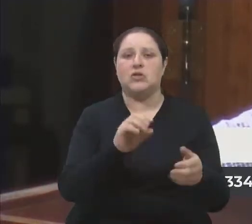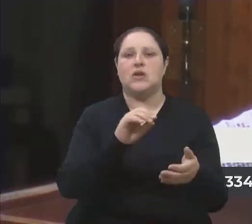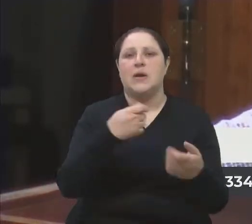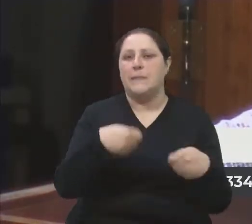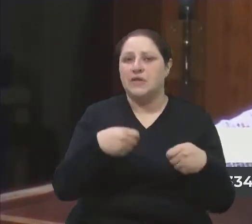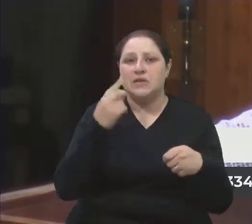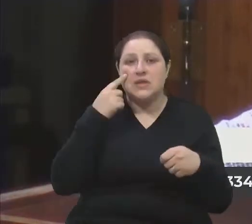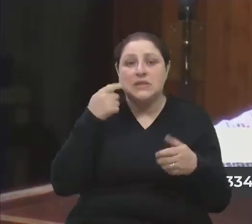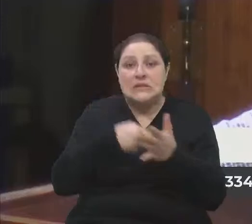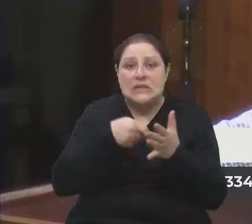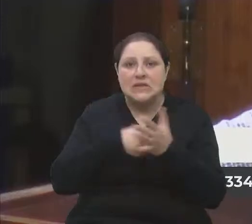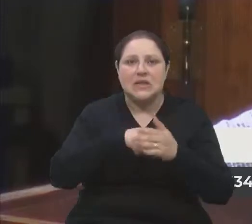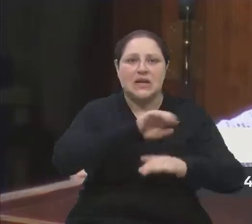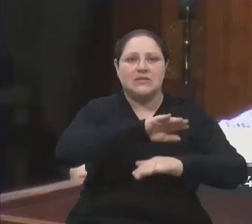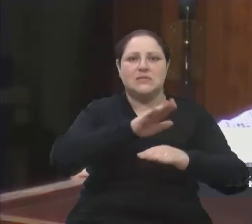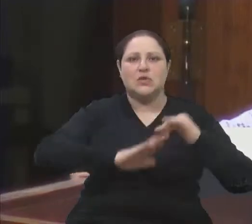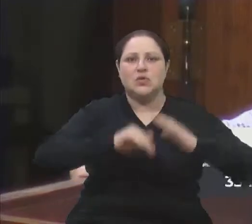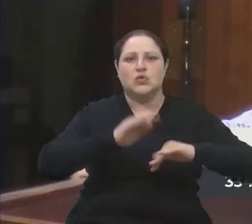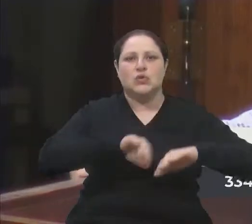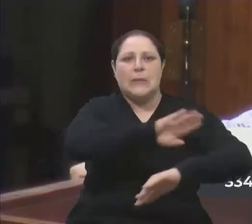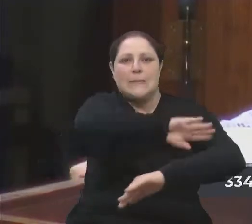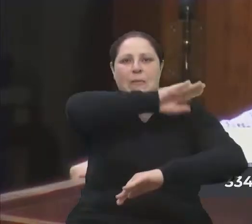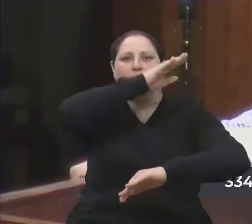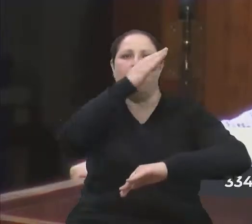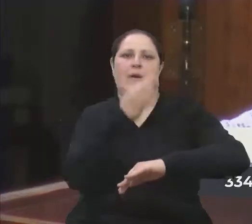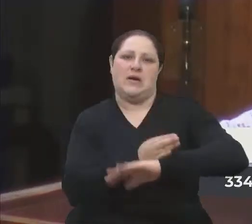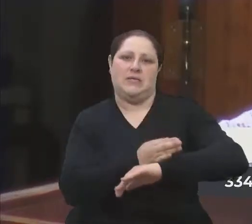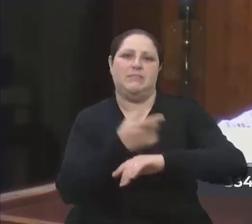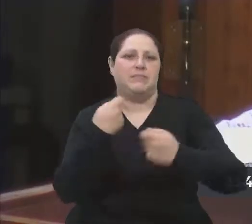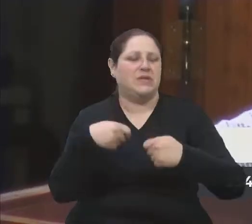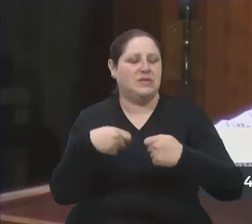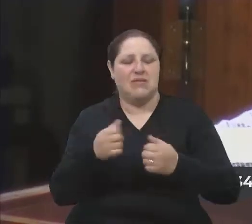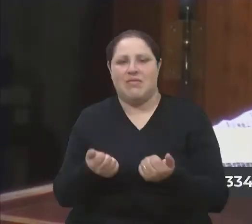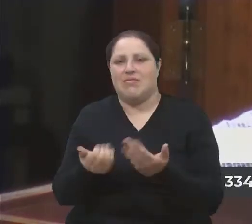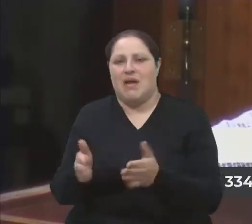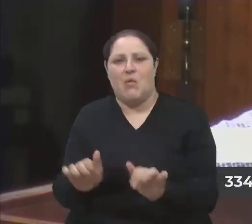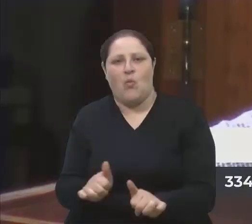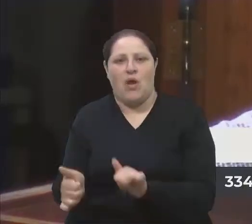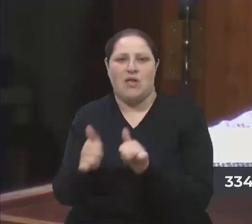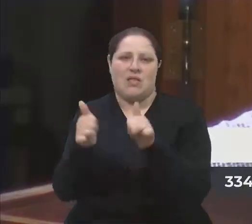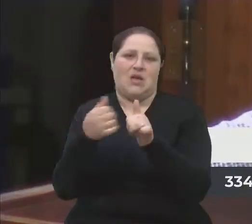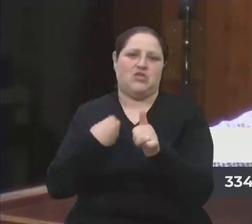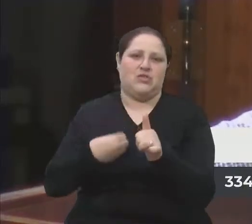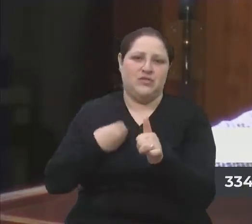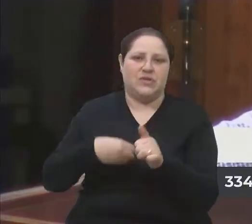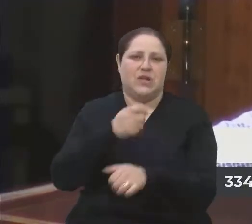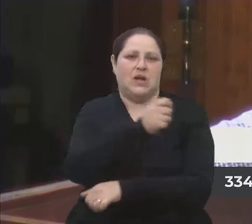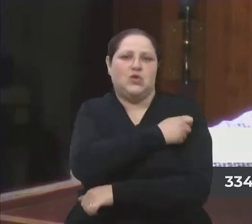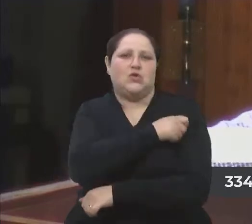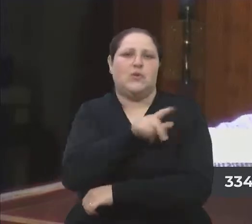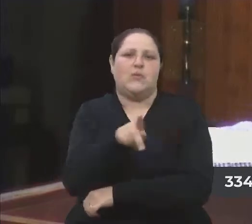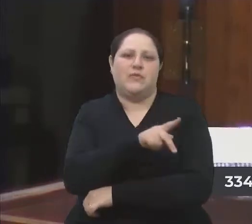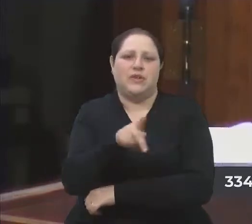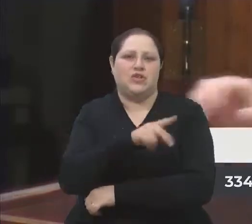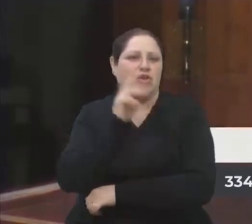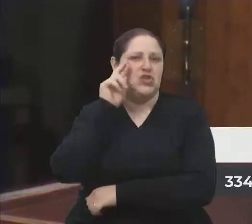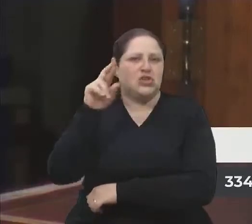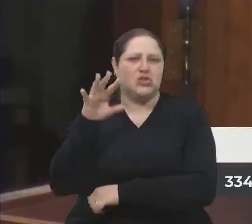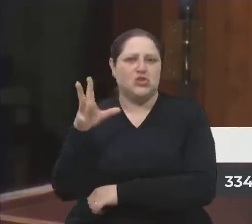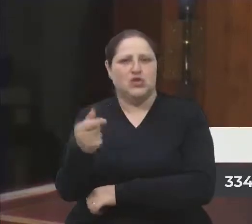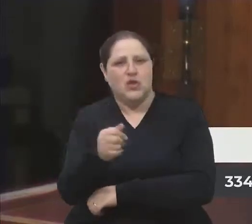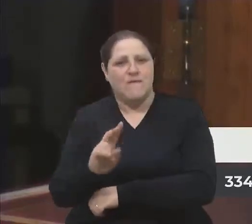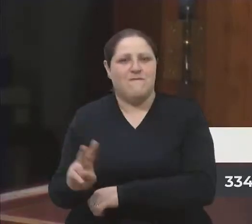possa expandir e quanto mais qualidade de vida para os alunos, professores, direção, só agrega